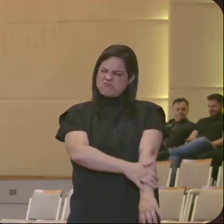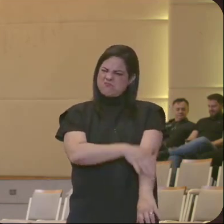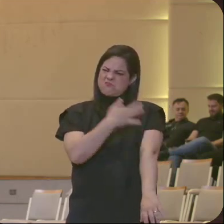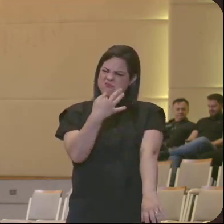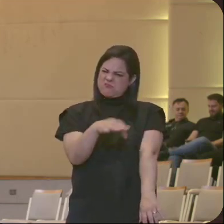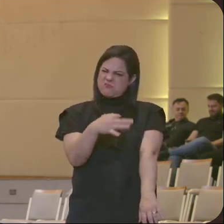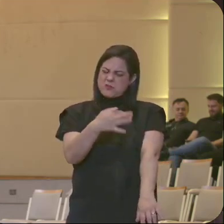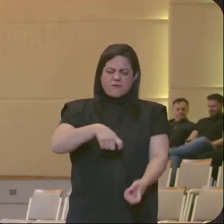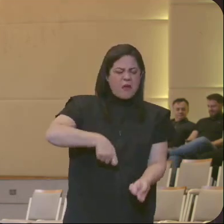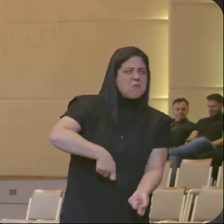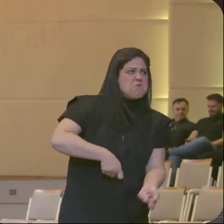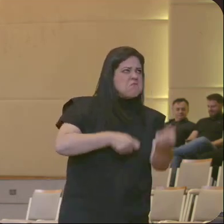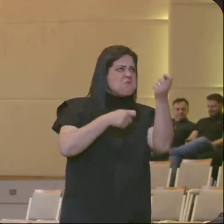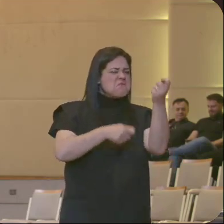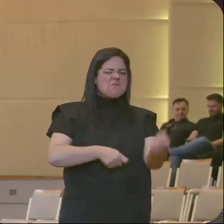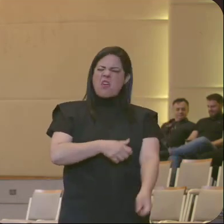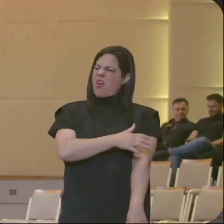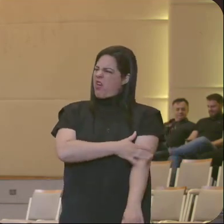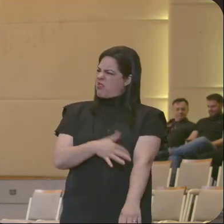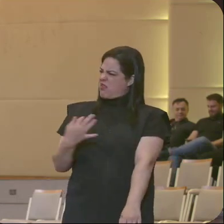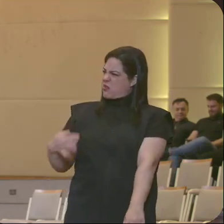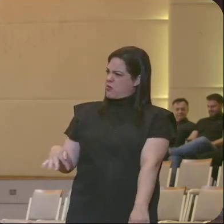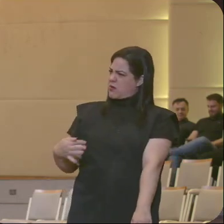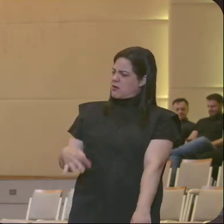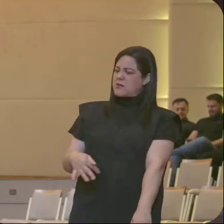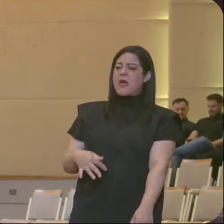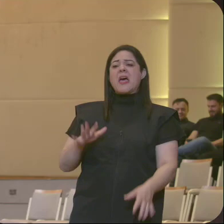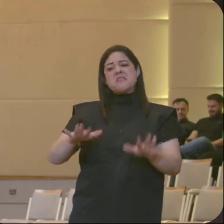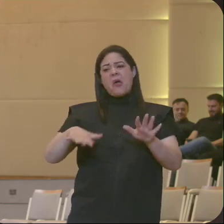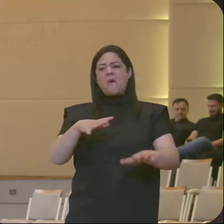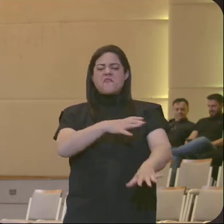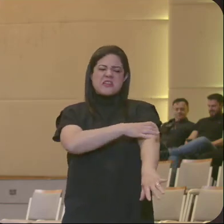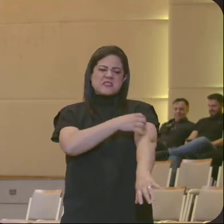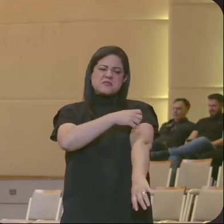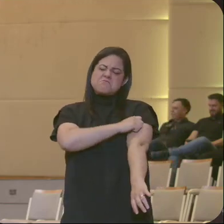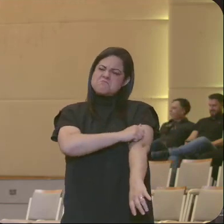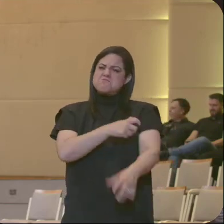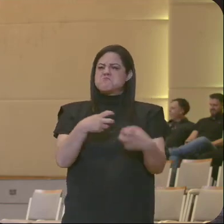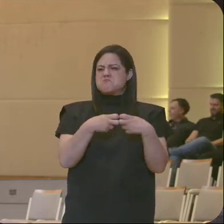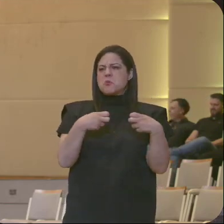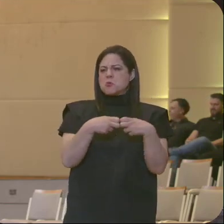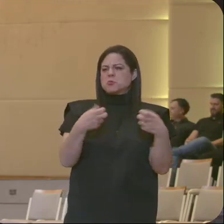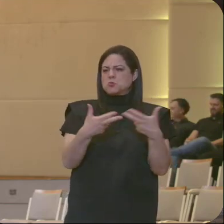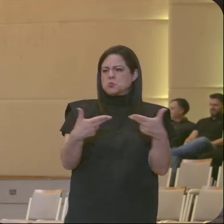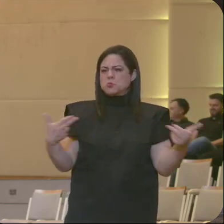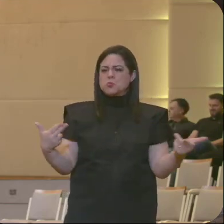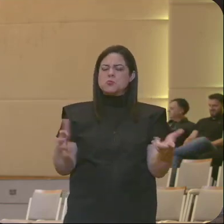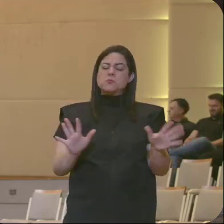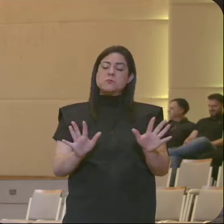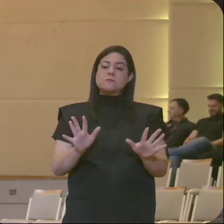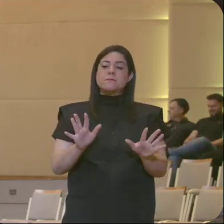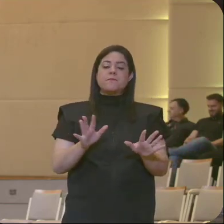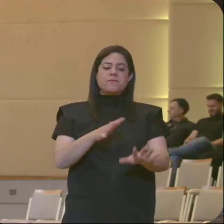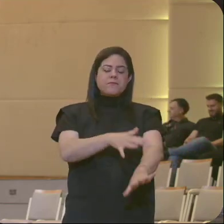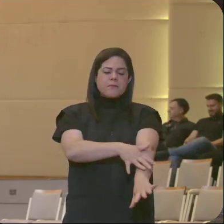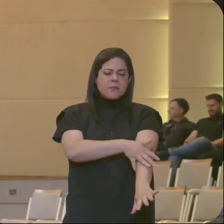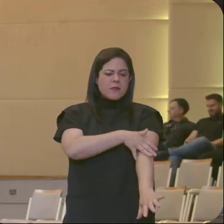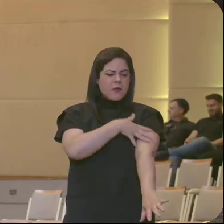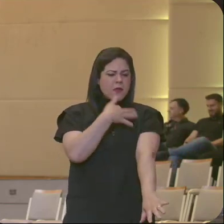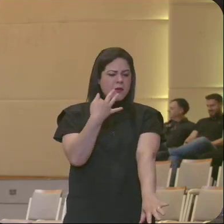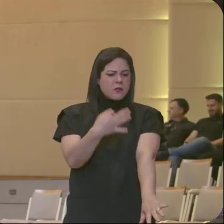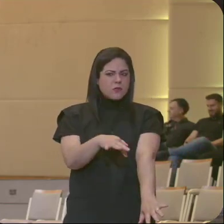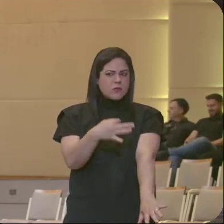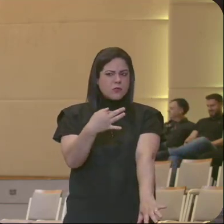Estava lá pintando parede. Uma dor no meu braço? Não, pode ser muscular, pode ser isso, pode ser aquilo, tal. Essa dor no braço